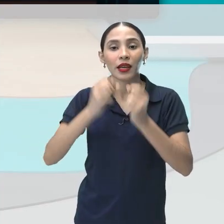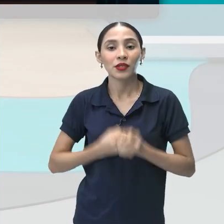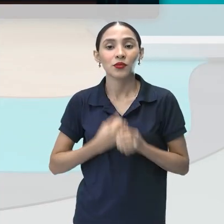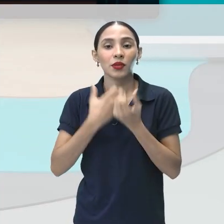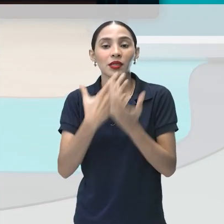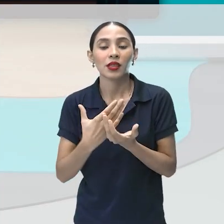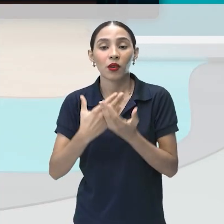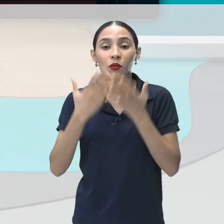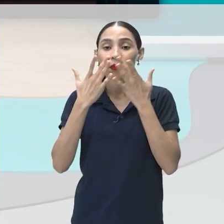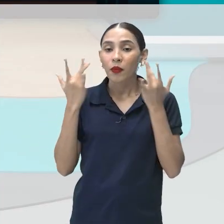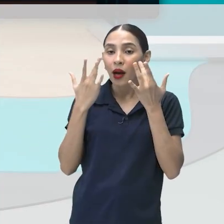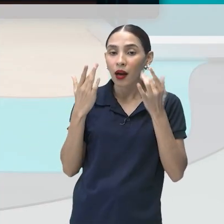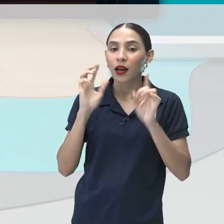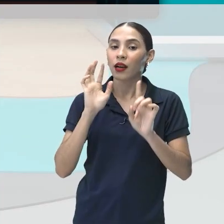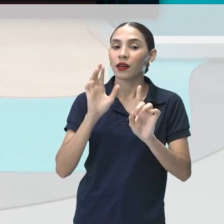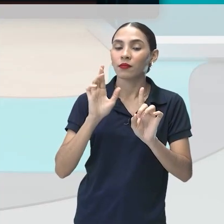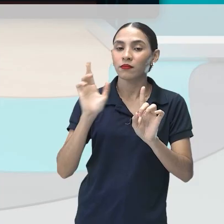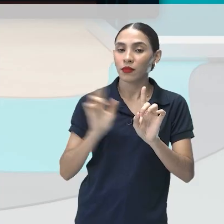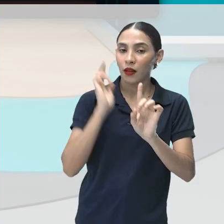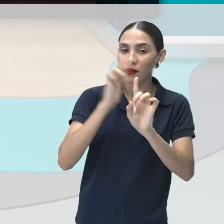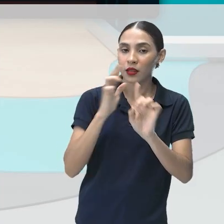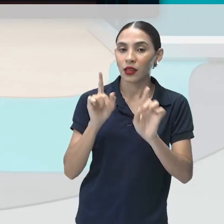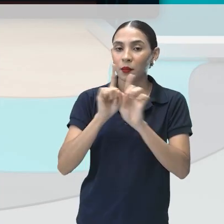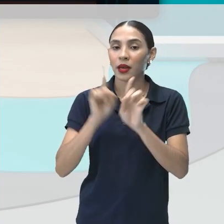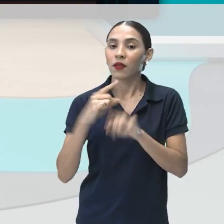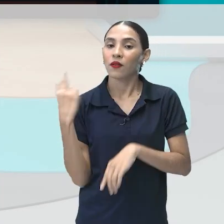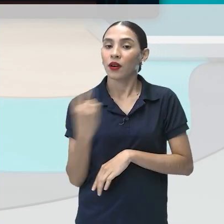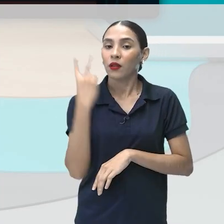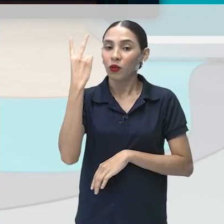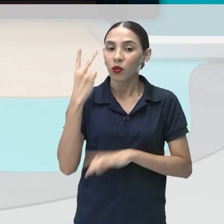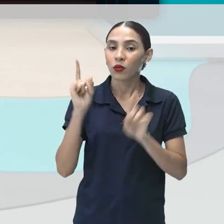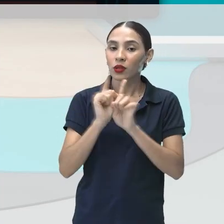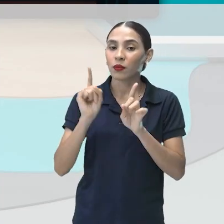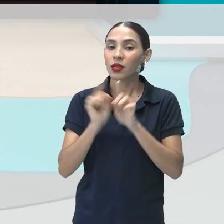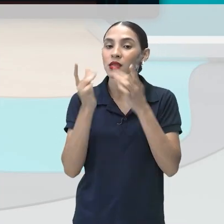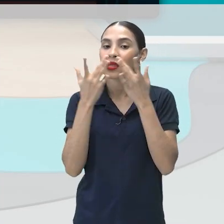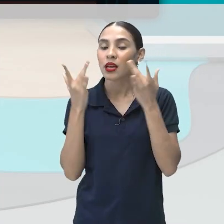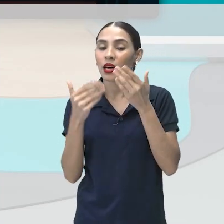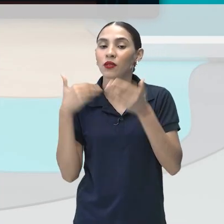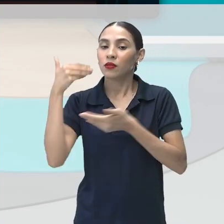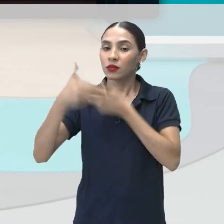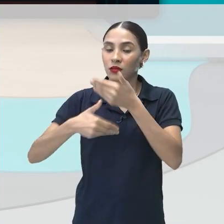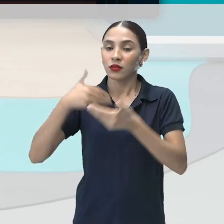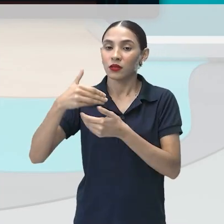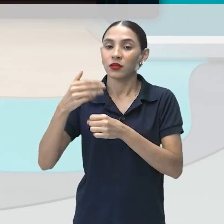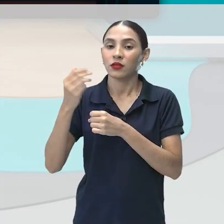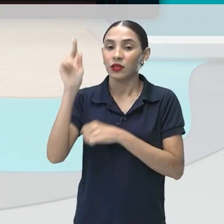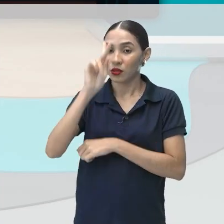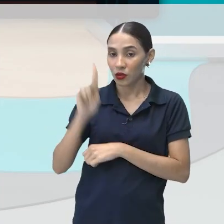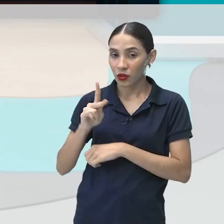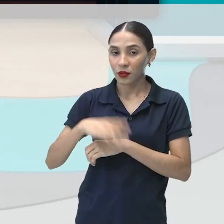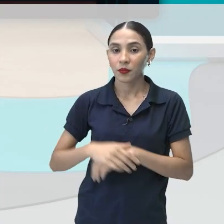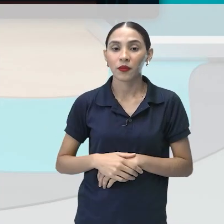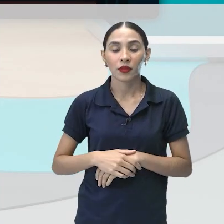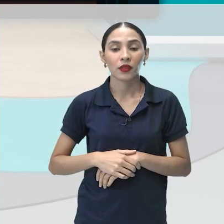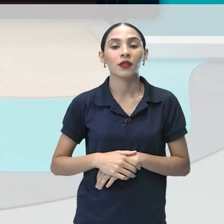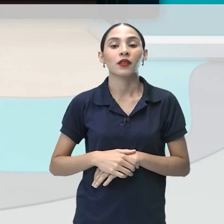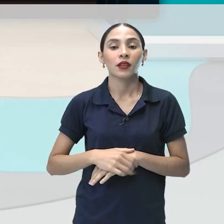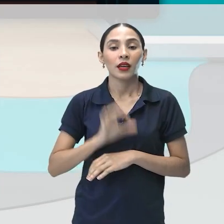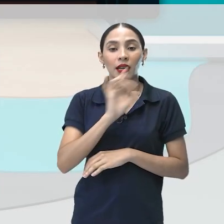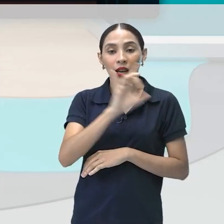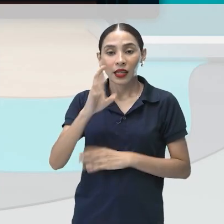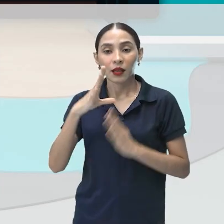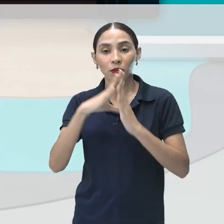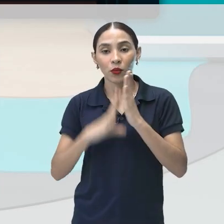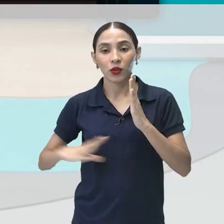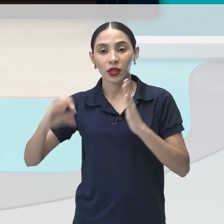expressão cênica, refletindo a riqueza e a complexidade do teatro ao longo da história. Cada gênero